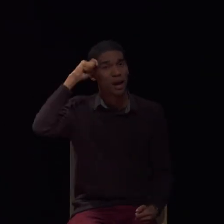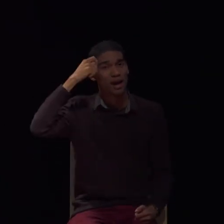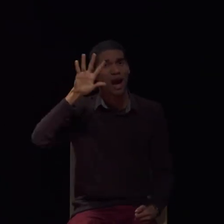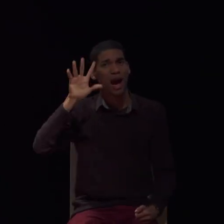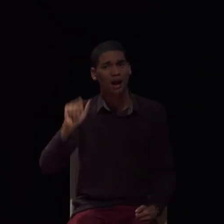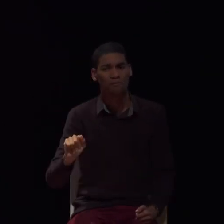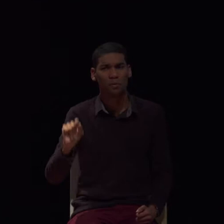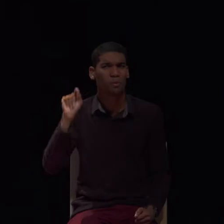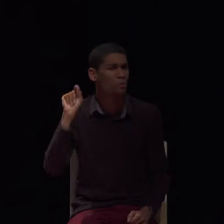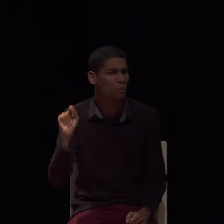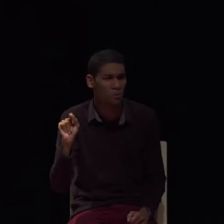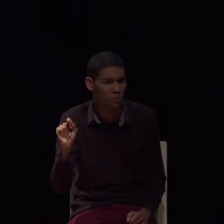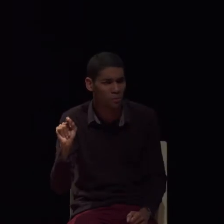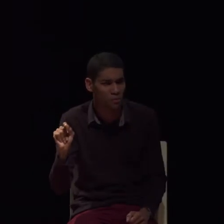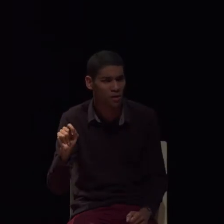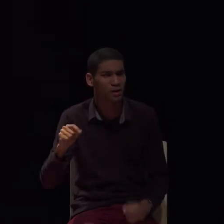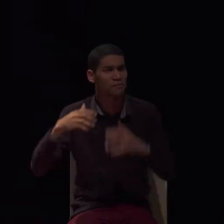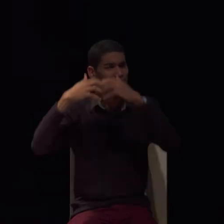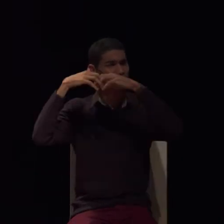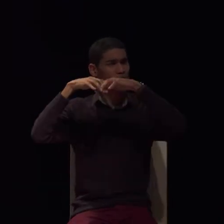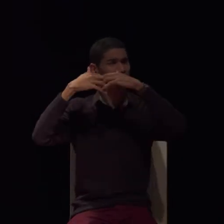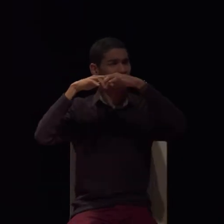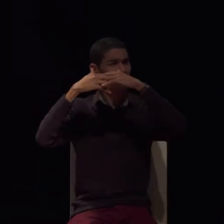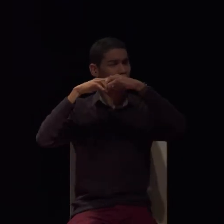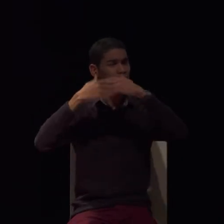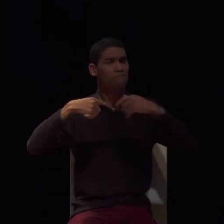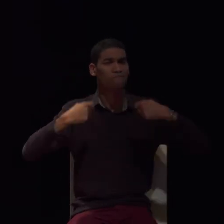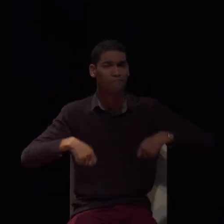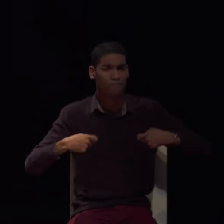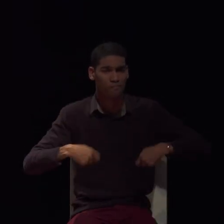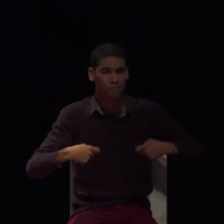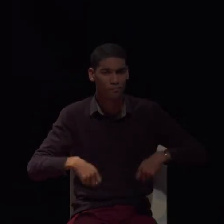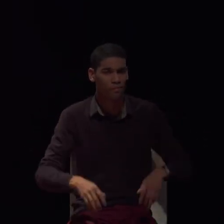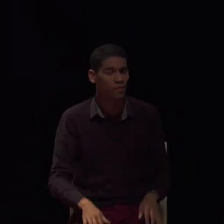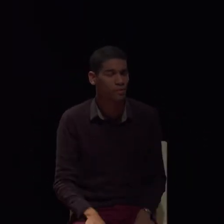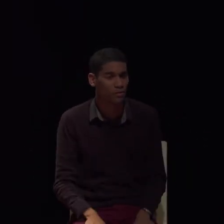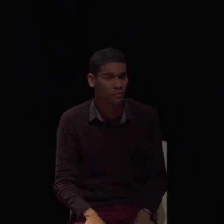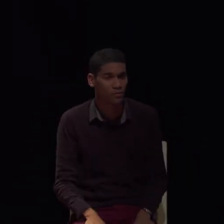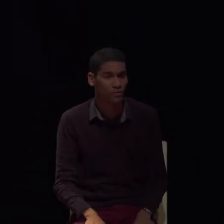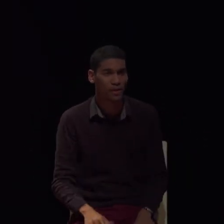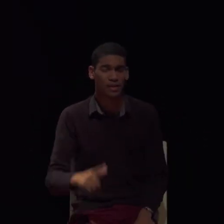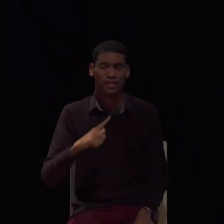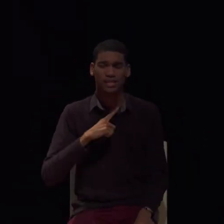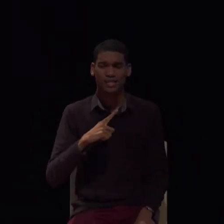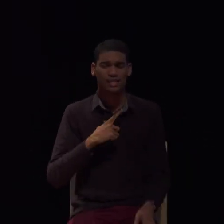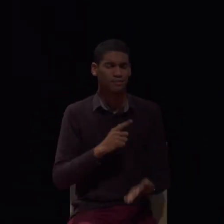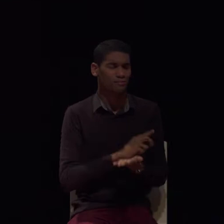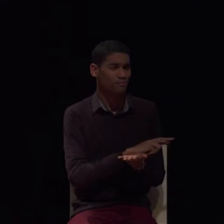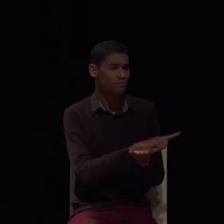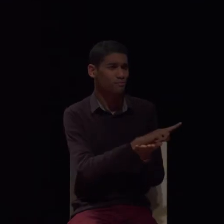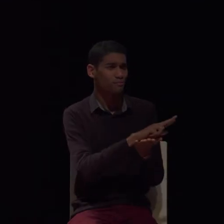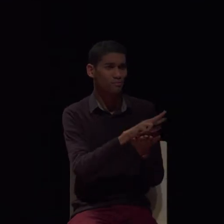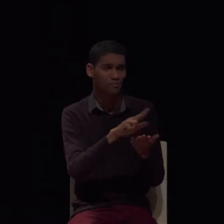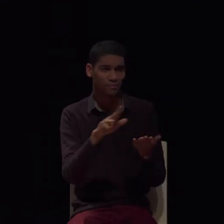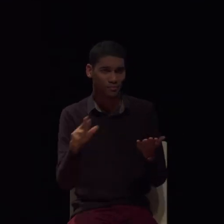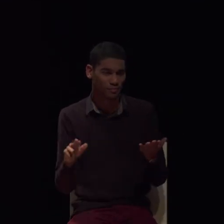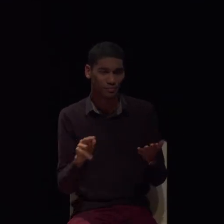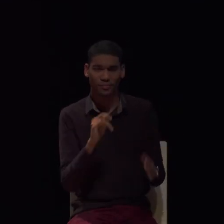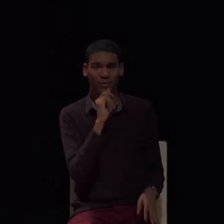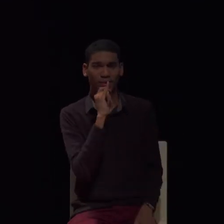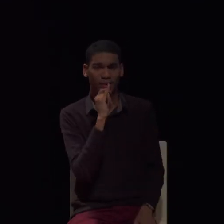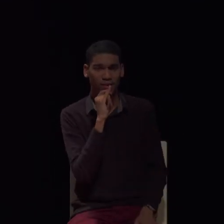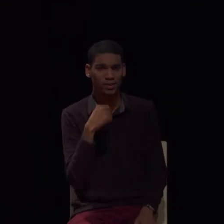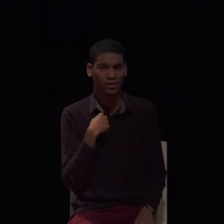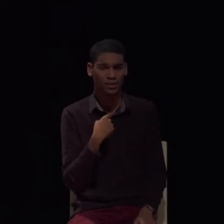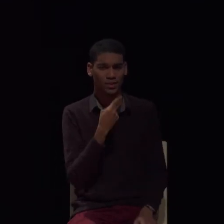essa ea gente exibe barra numa uma série de coisas eu não posso dizer para